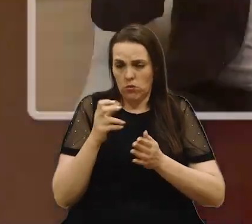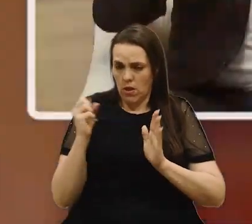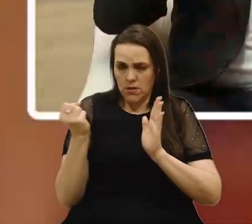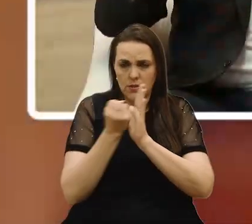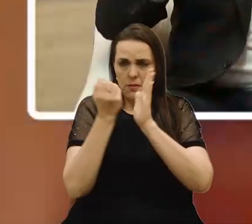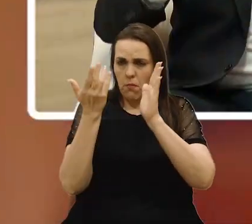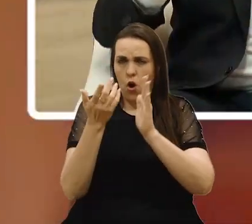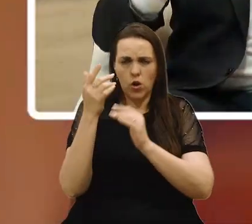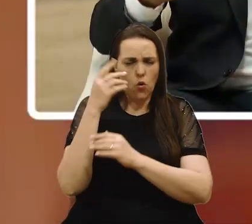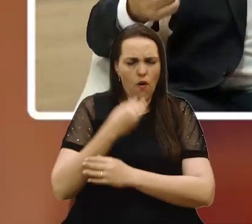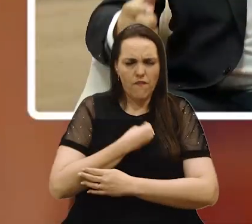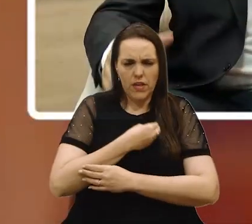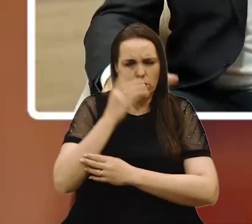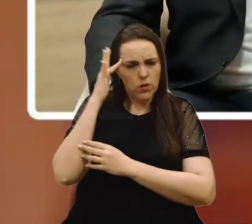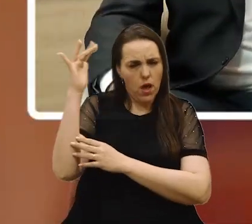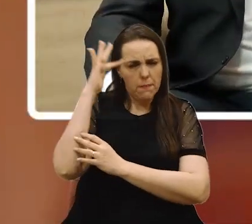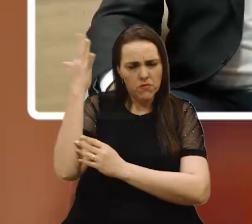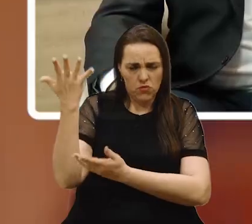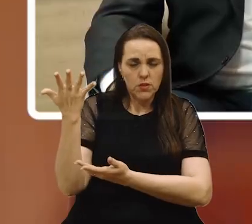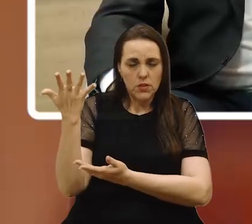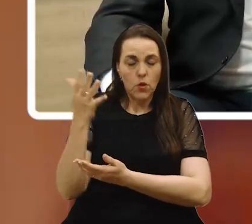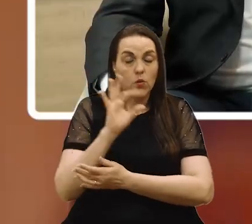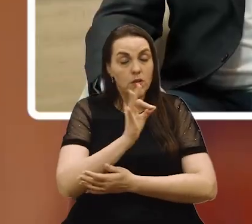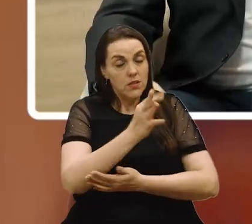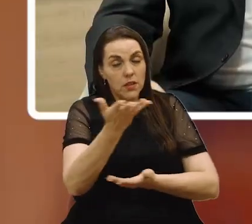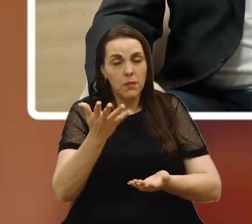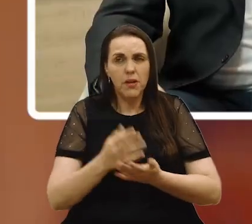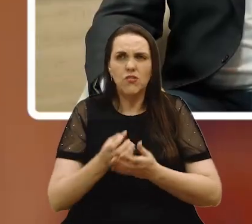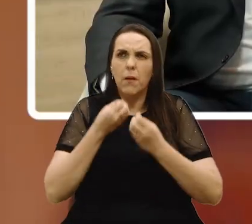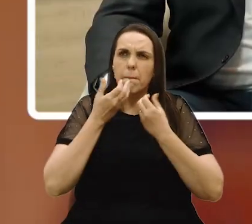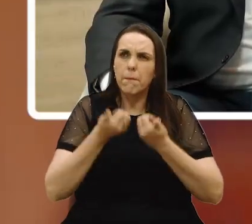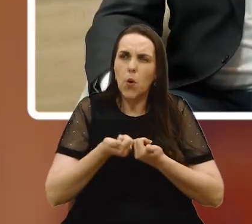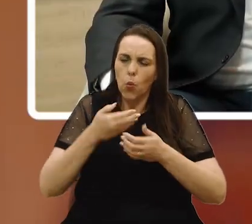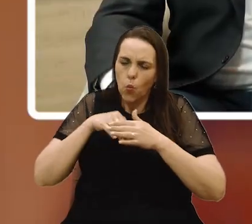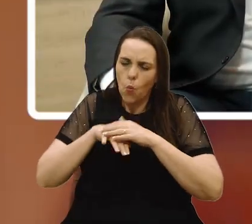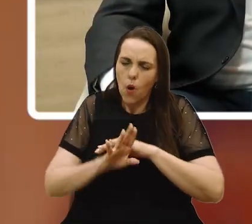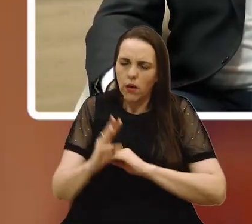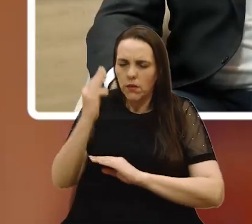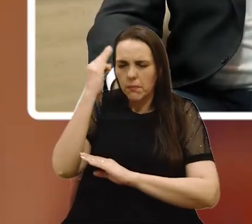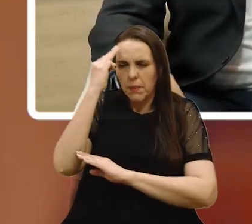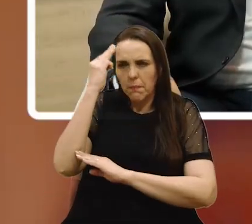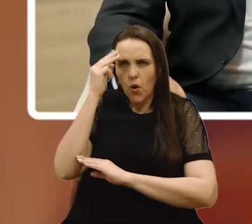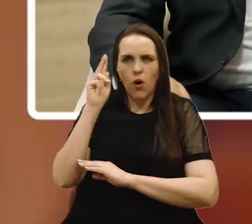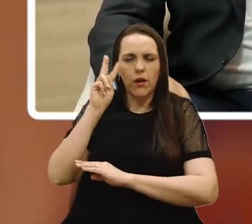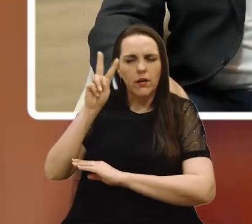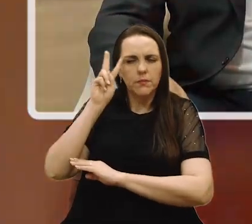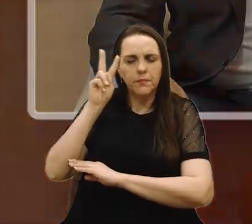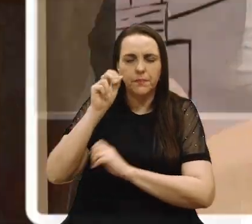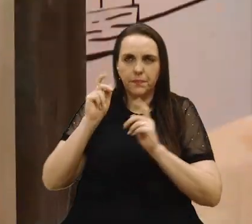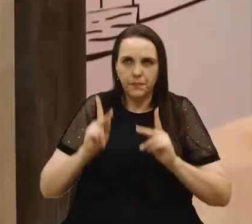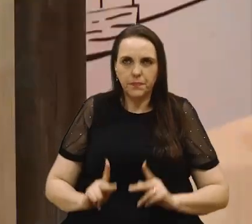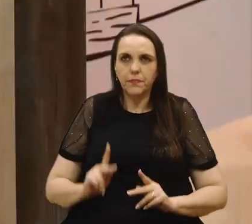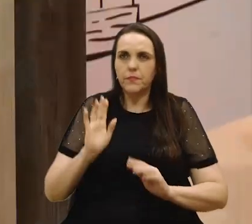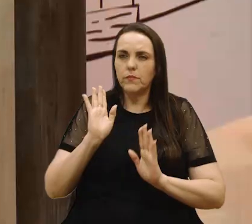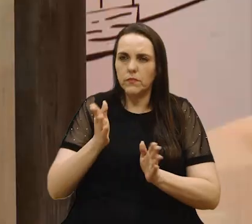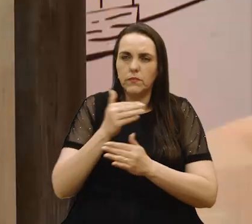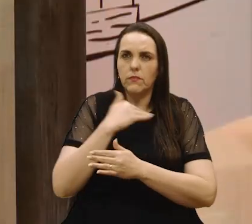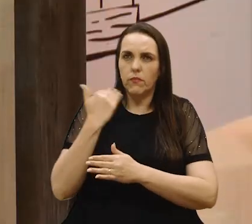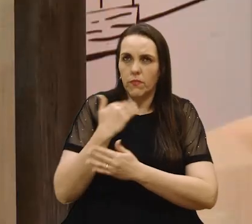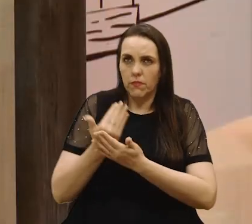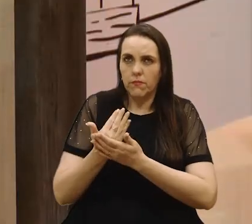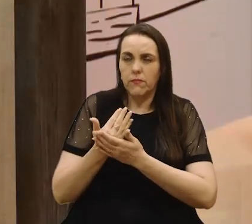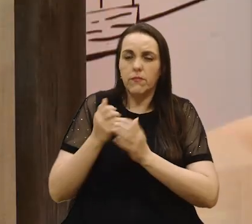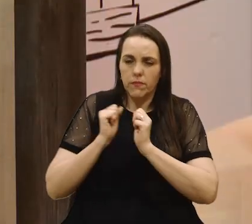simbólico, ele está vivo no teu imaginário. Né? Exatamente. E isso é o bom. É tu guardar as memórias, as recordações das pessoas que tu